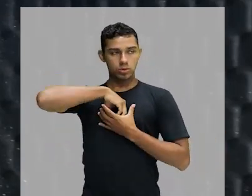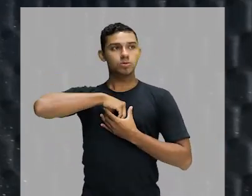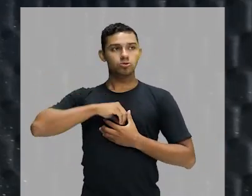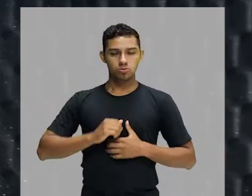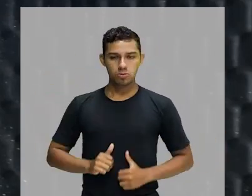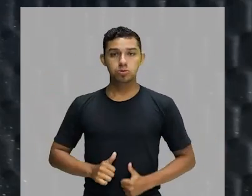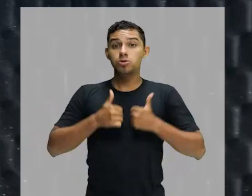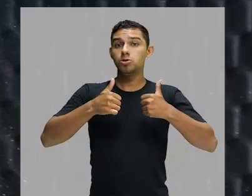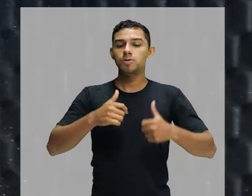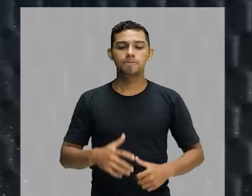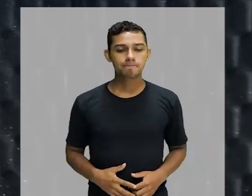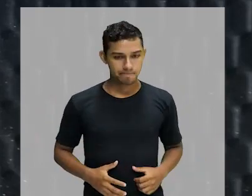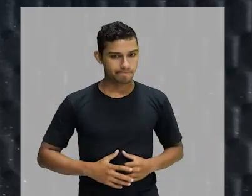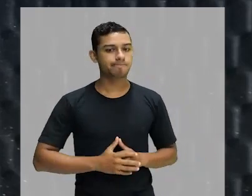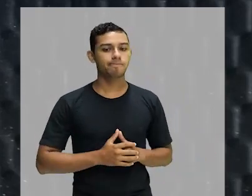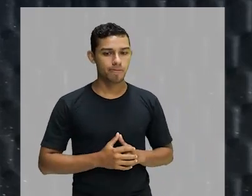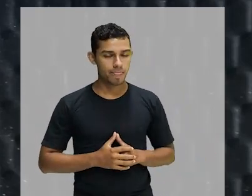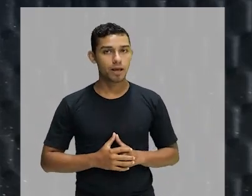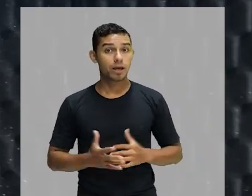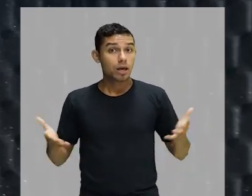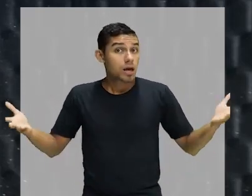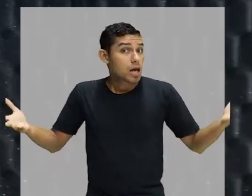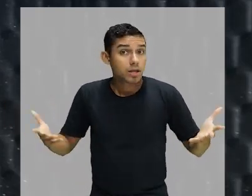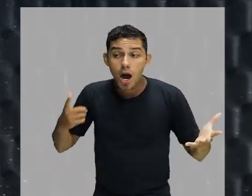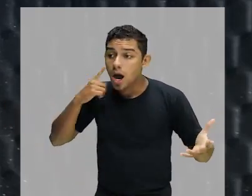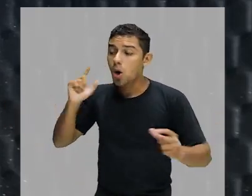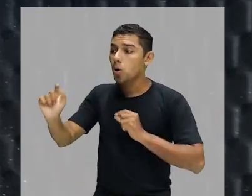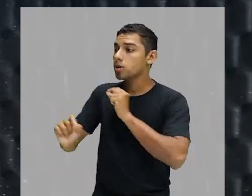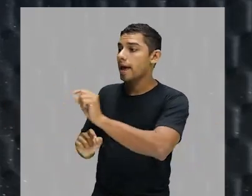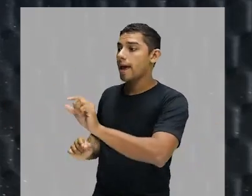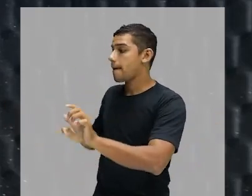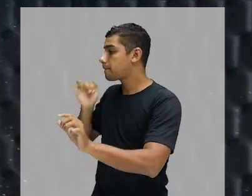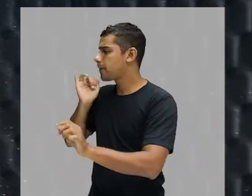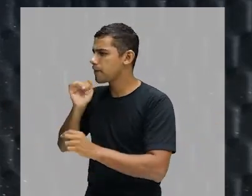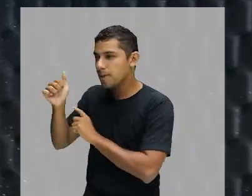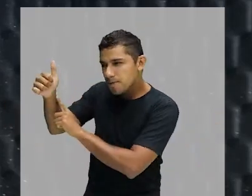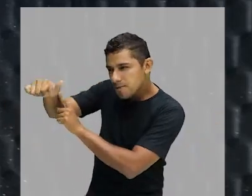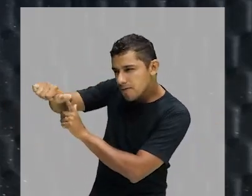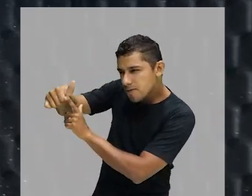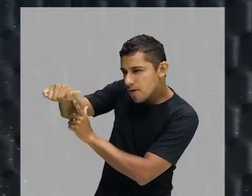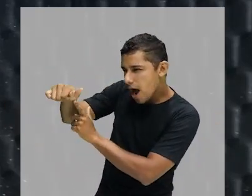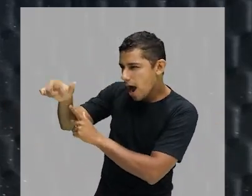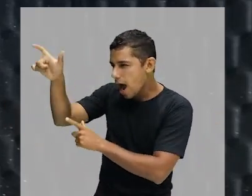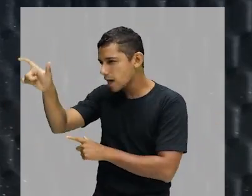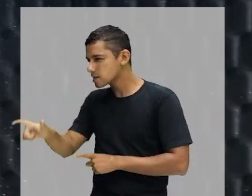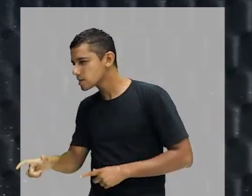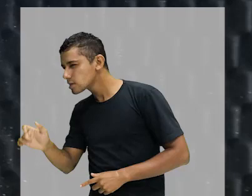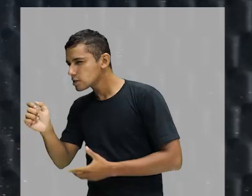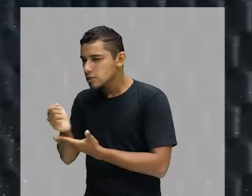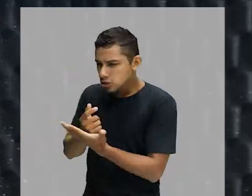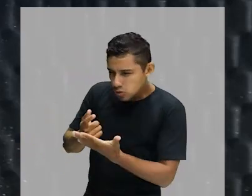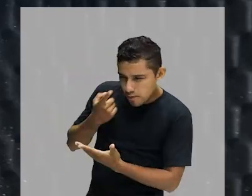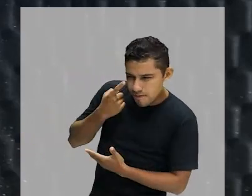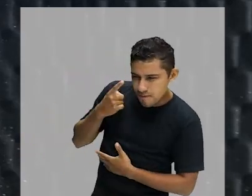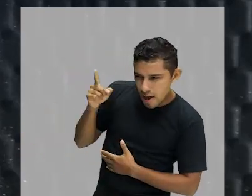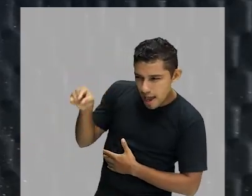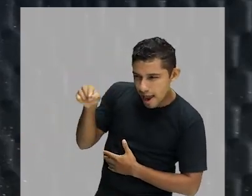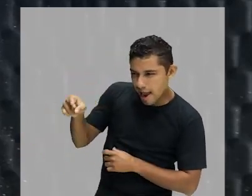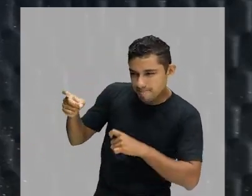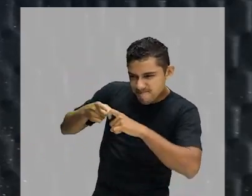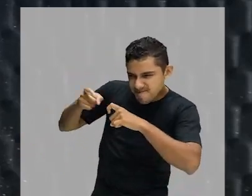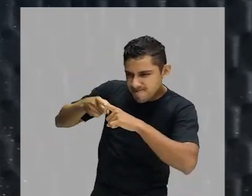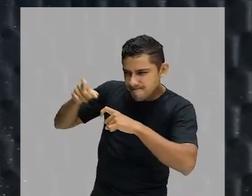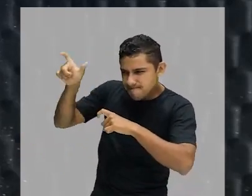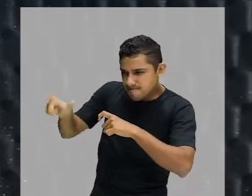rege, o que vigia, a organização vigilante desse exame antidoping é a UADA.